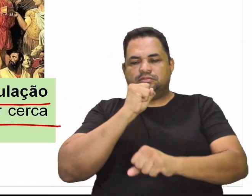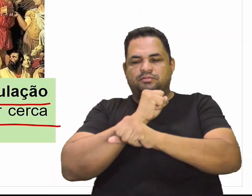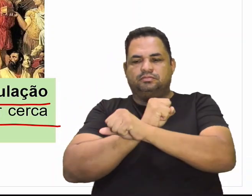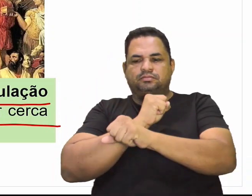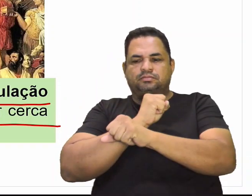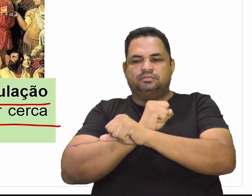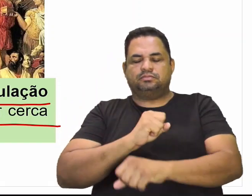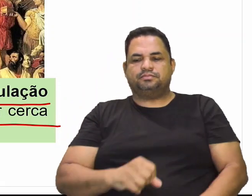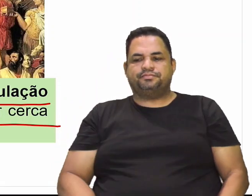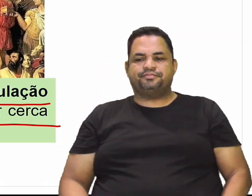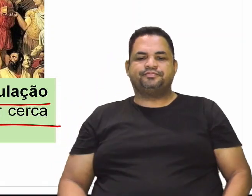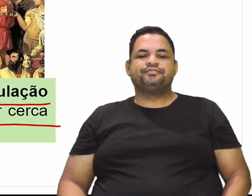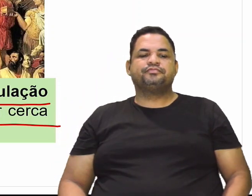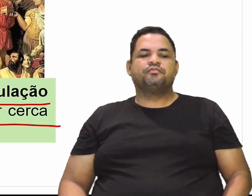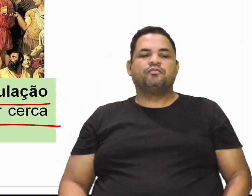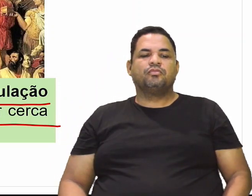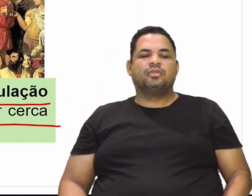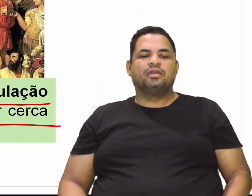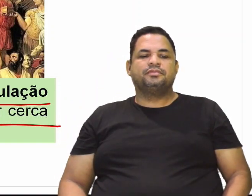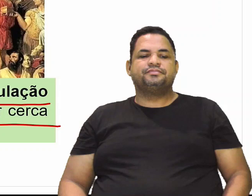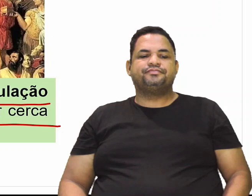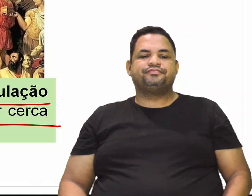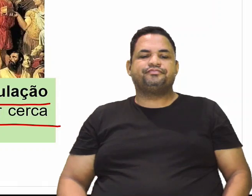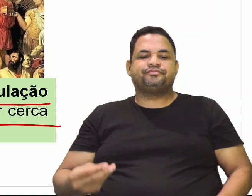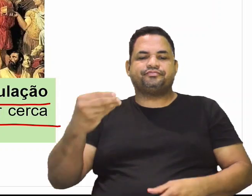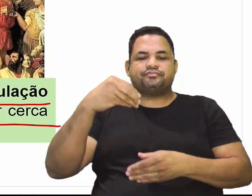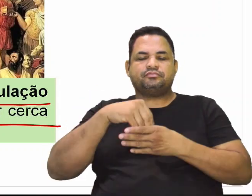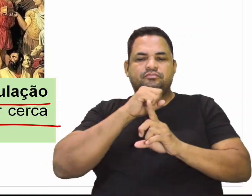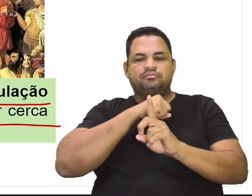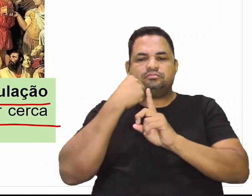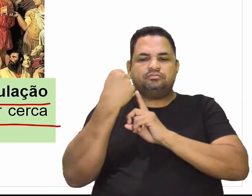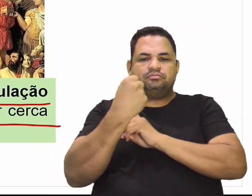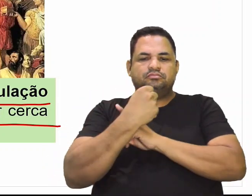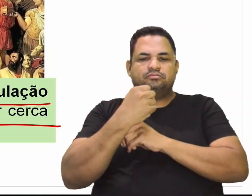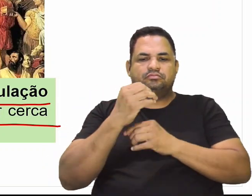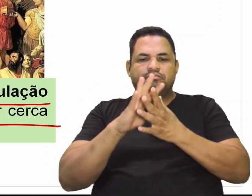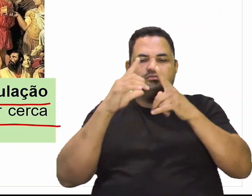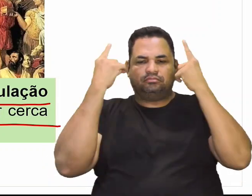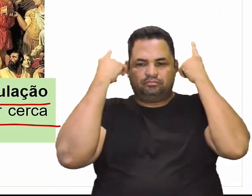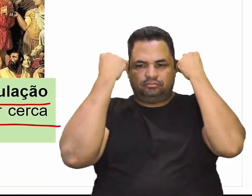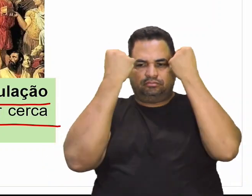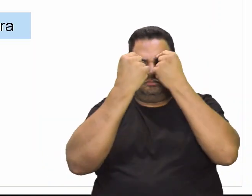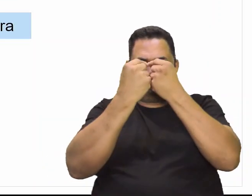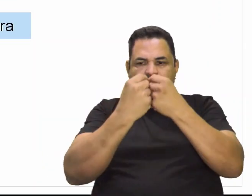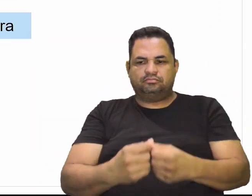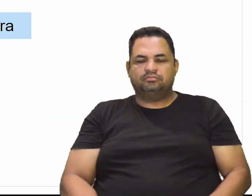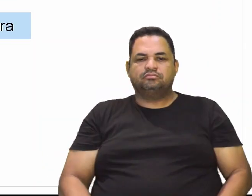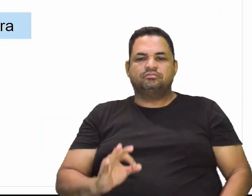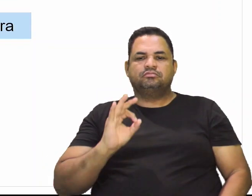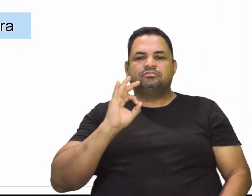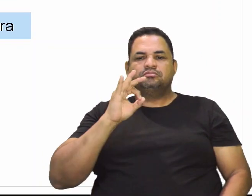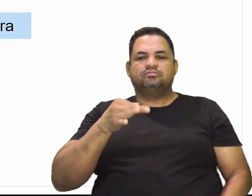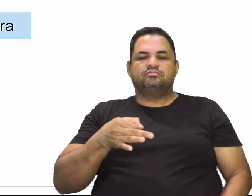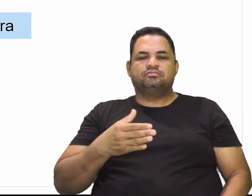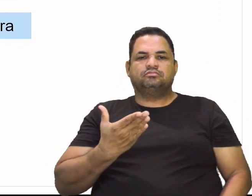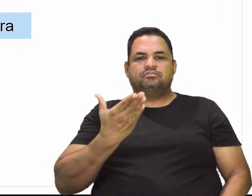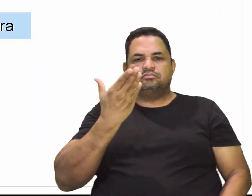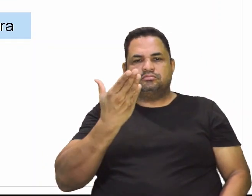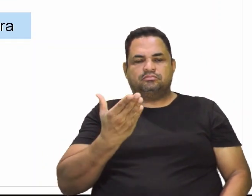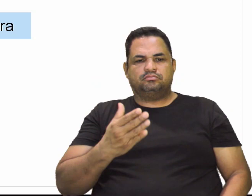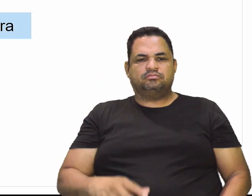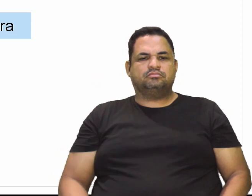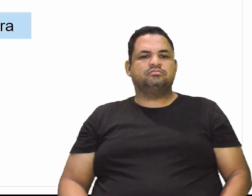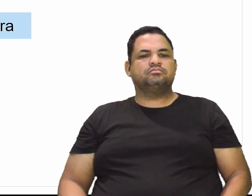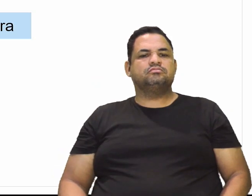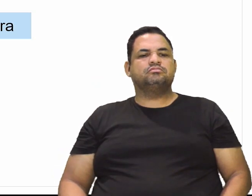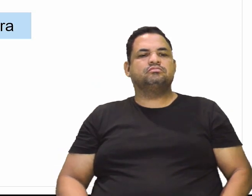escravos. Isso dentro da sociedade grega. Tá certo? Ó,